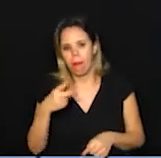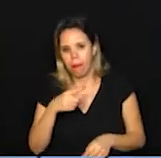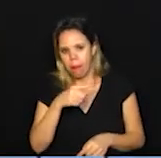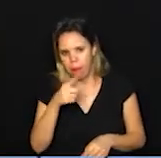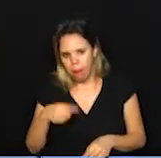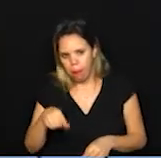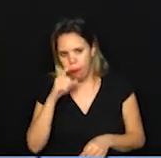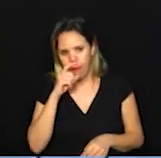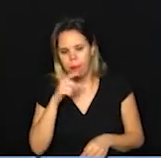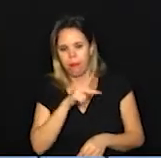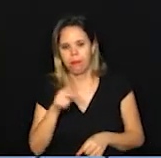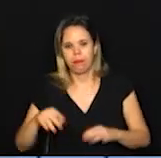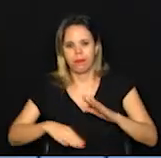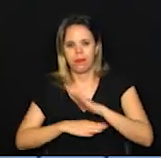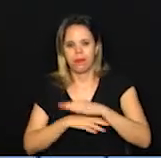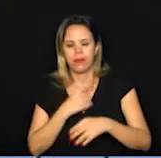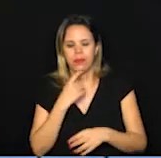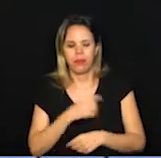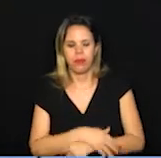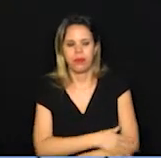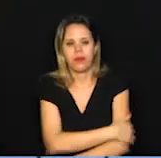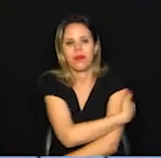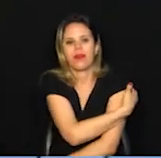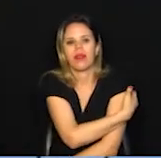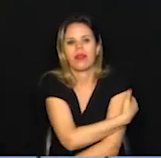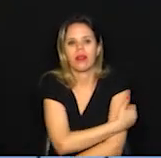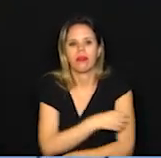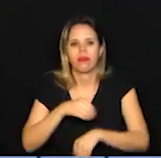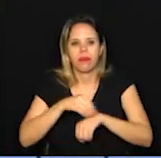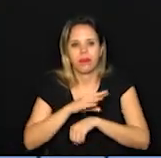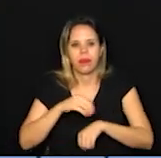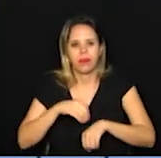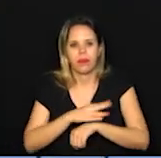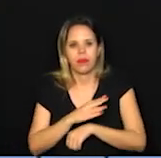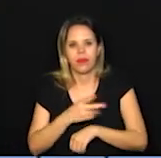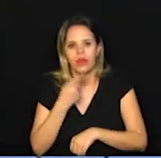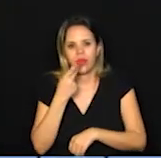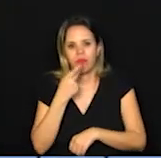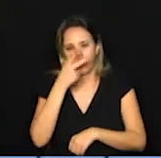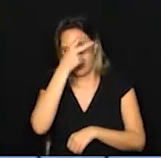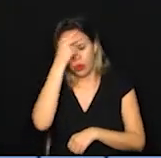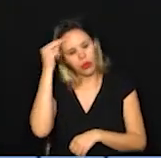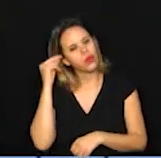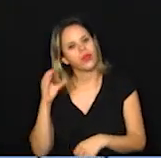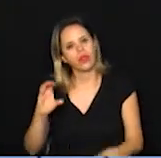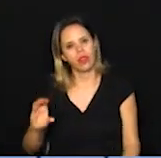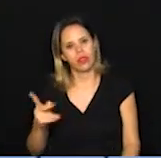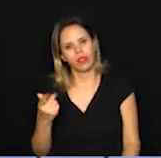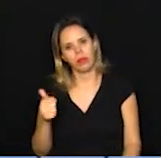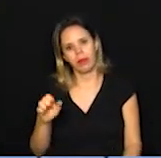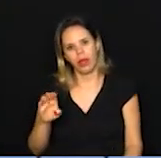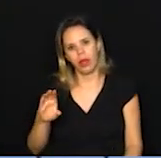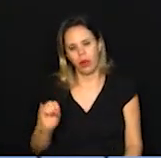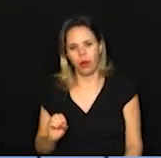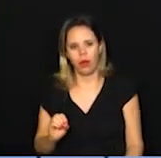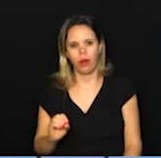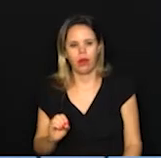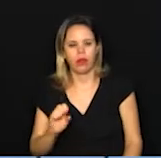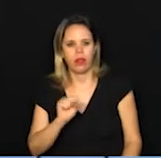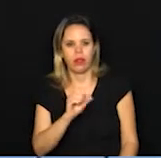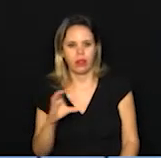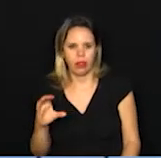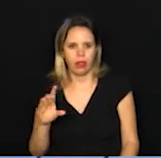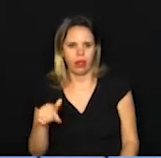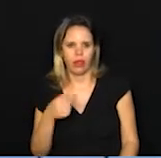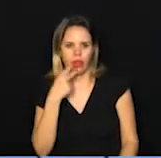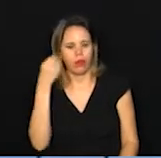o presidente da Câmara Municipal de Campinas, e trouxe aí a fala do prefeito de Chapecó, em Santa Catarina, que falou